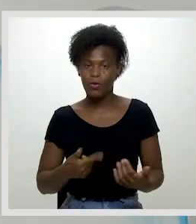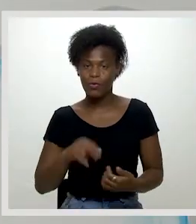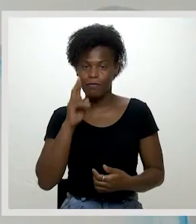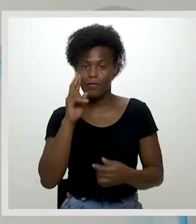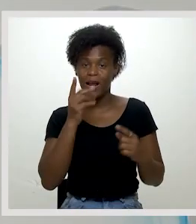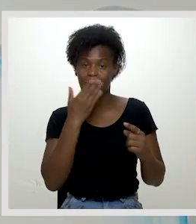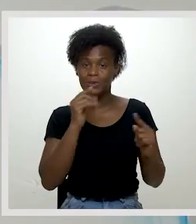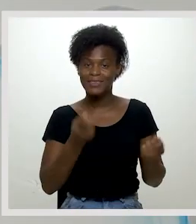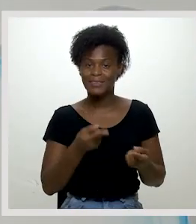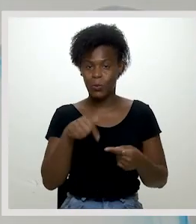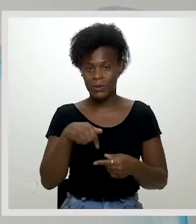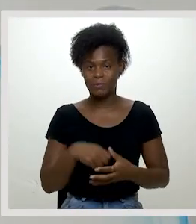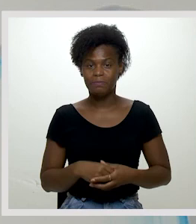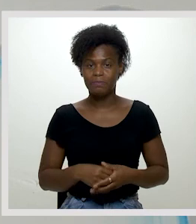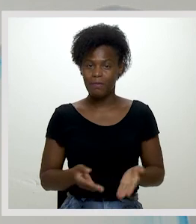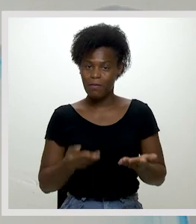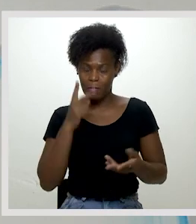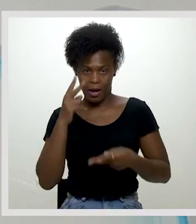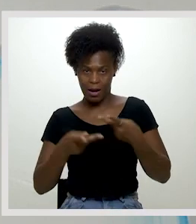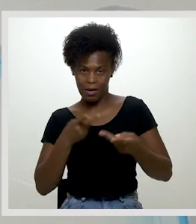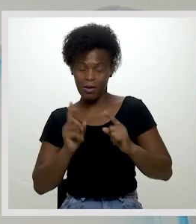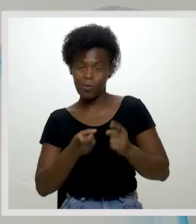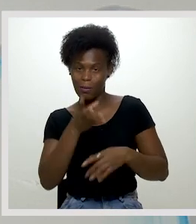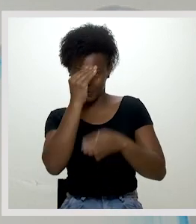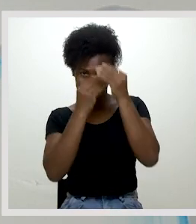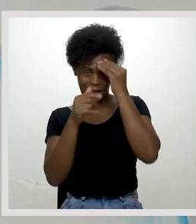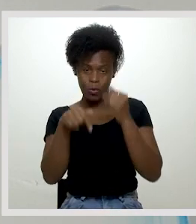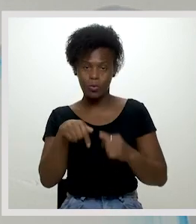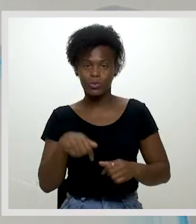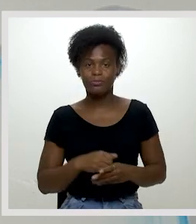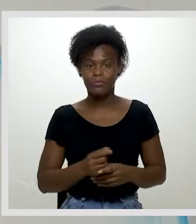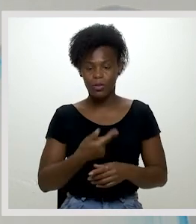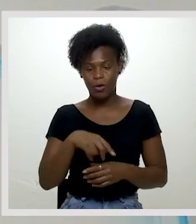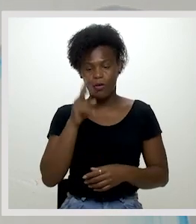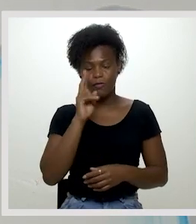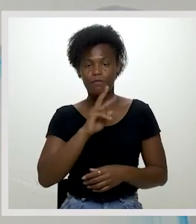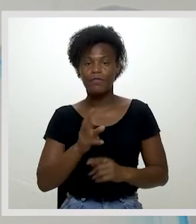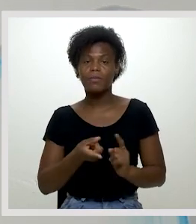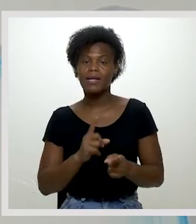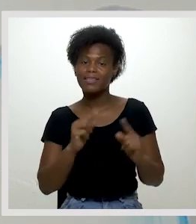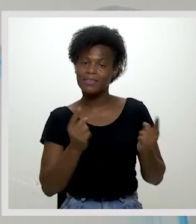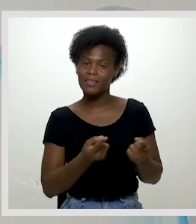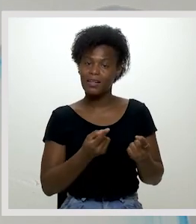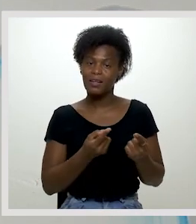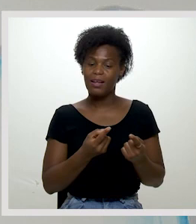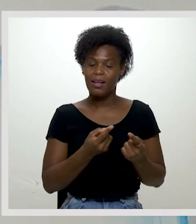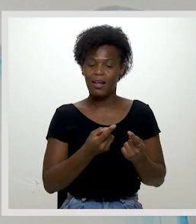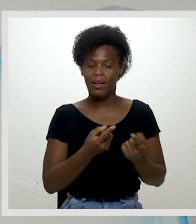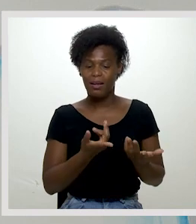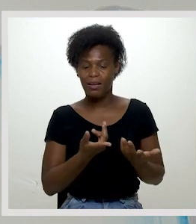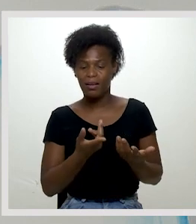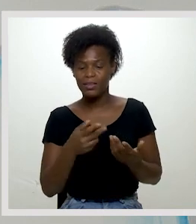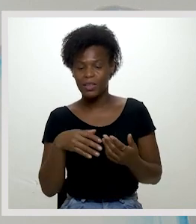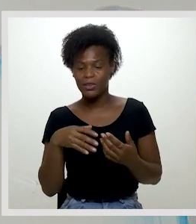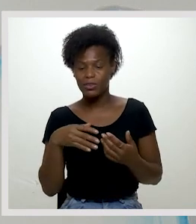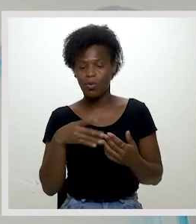Vamos ver a síntese da nossa aula de hoje, ou seja, vamos analisar aquilo que aprendemos hoje. Vimos de que a síntese das